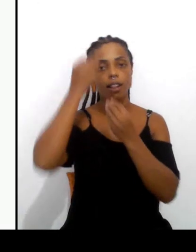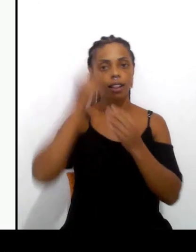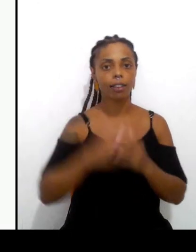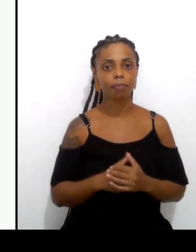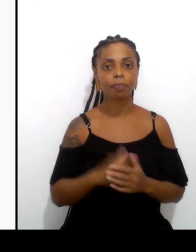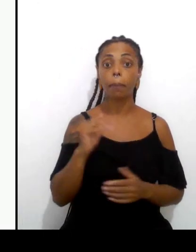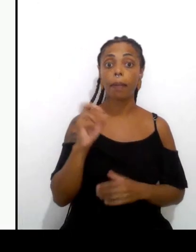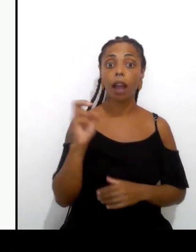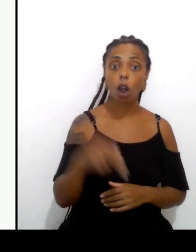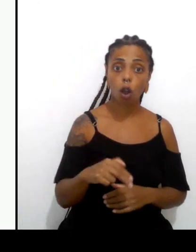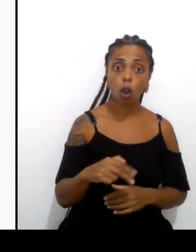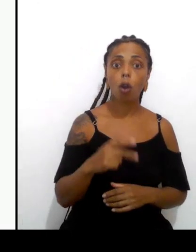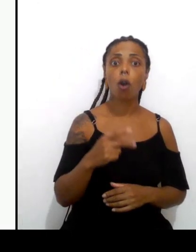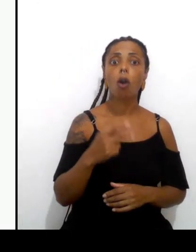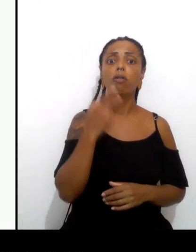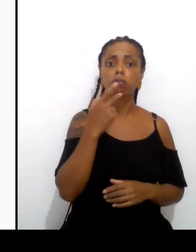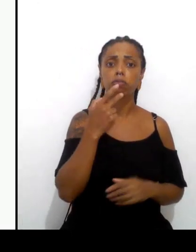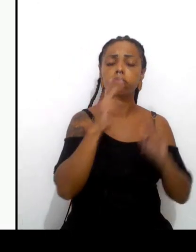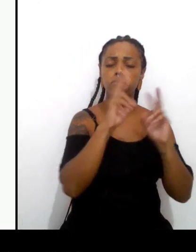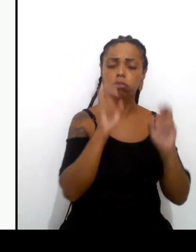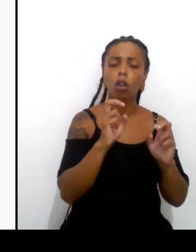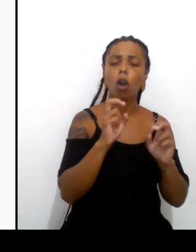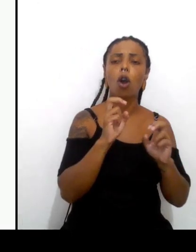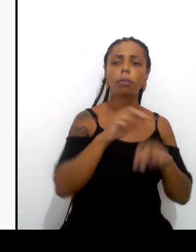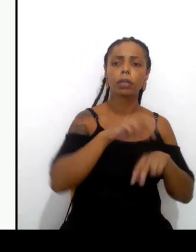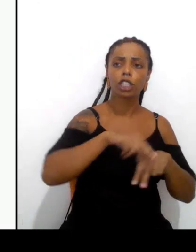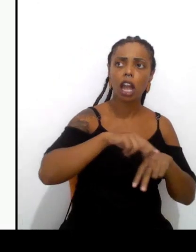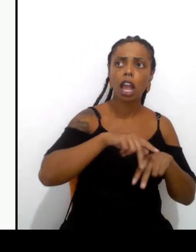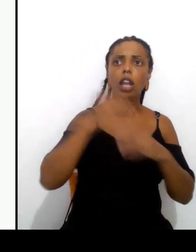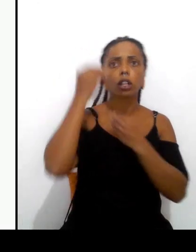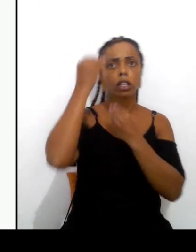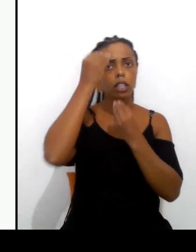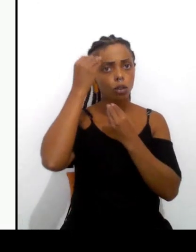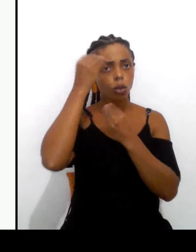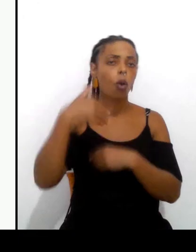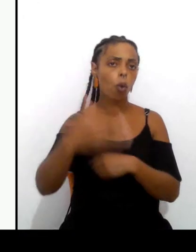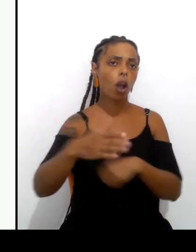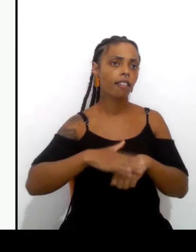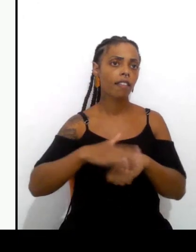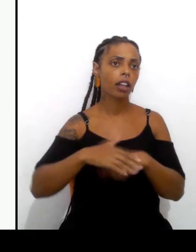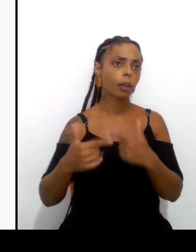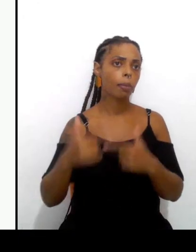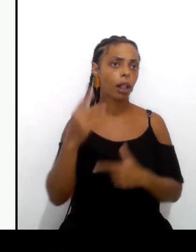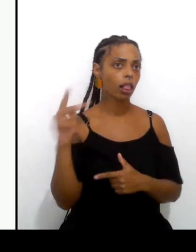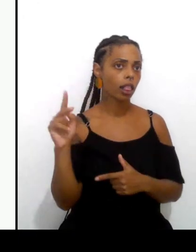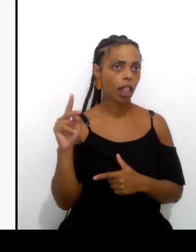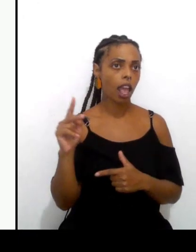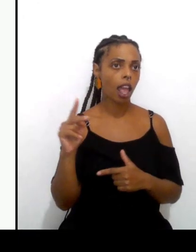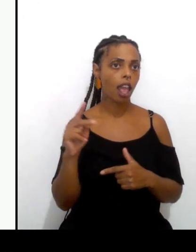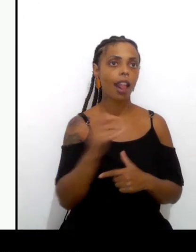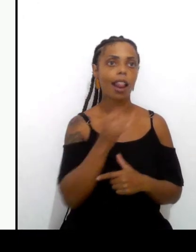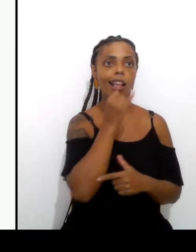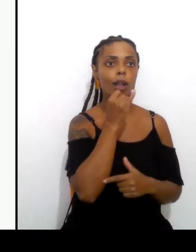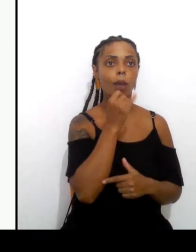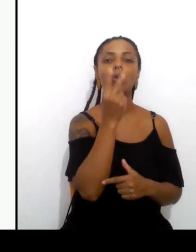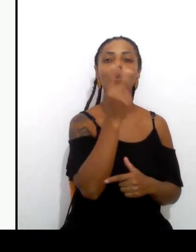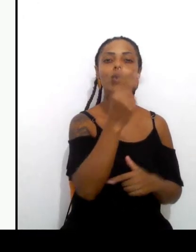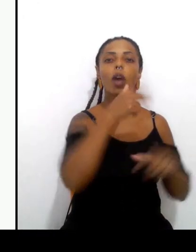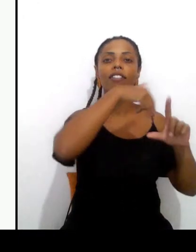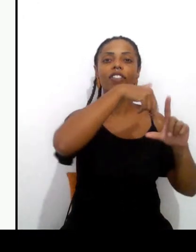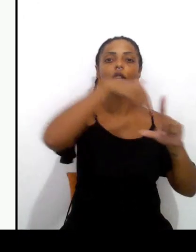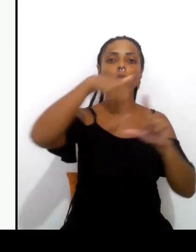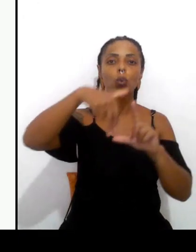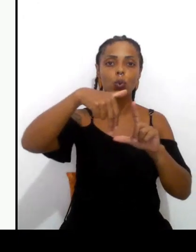de gênero e sexualidade nas suas construções de duas figuras mostrando